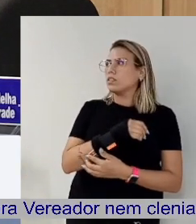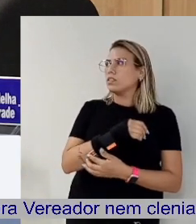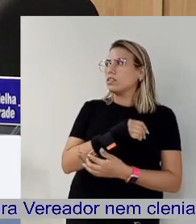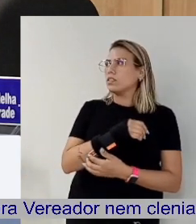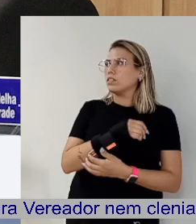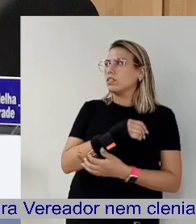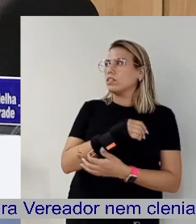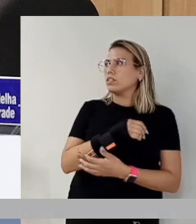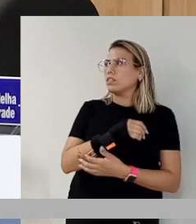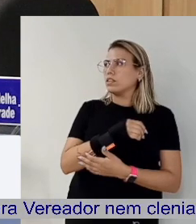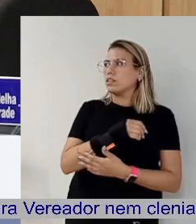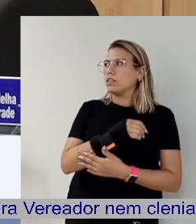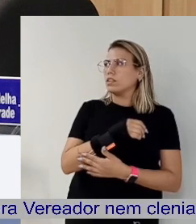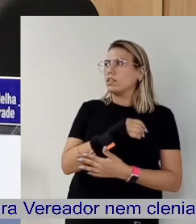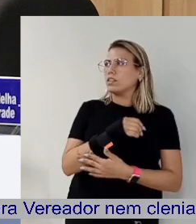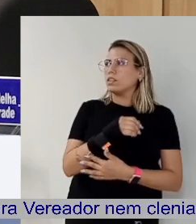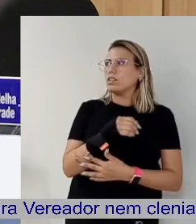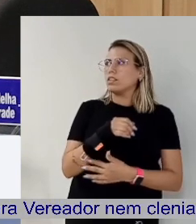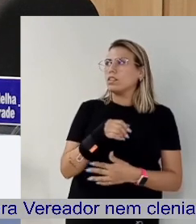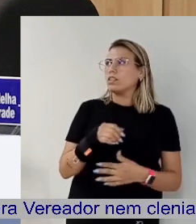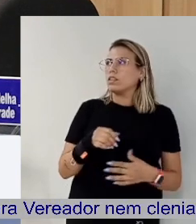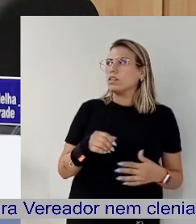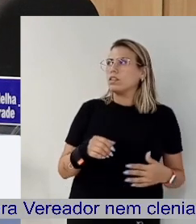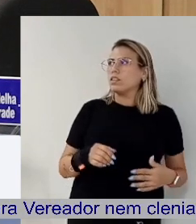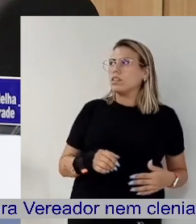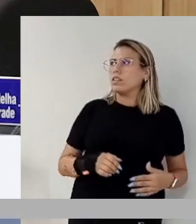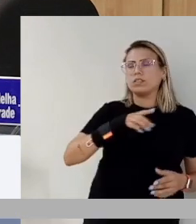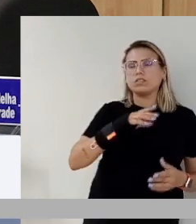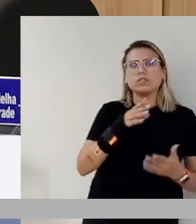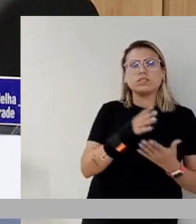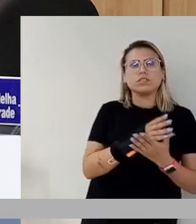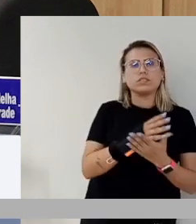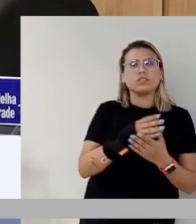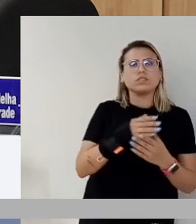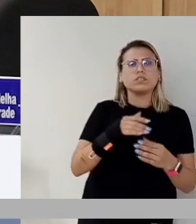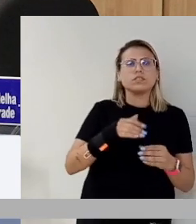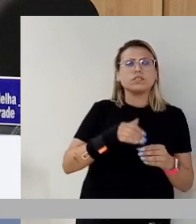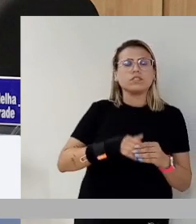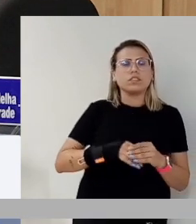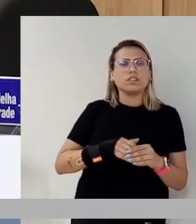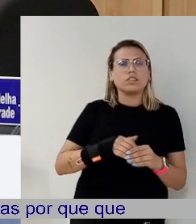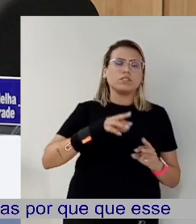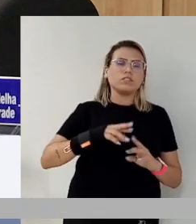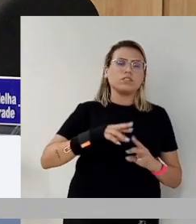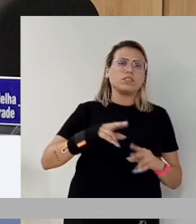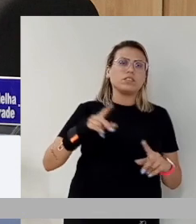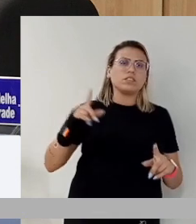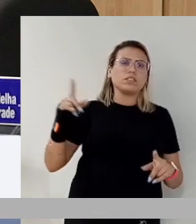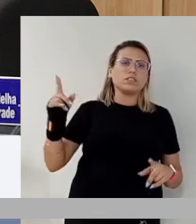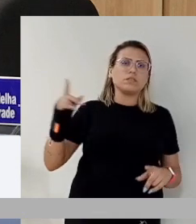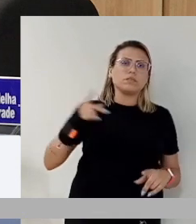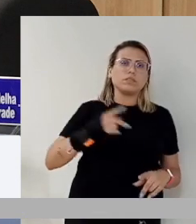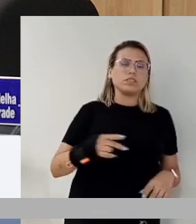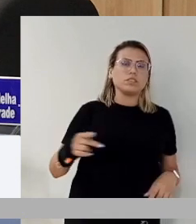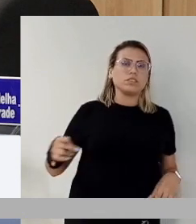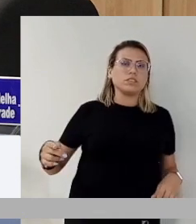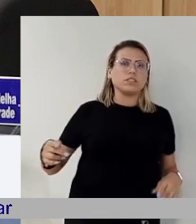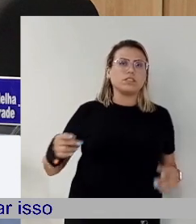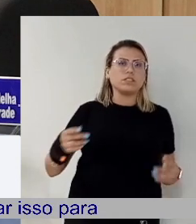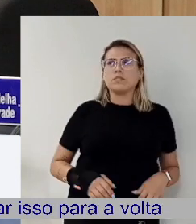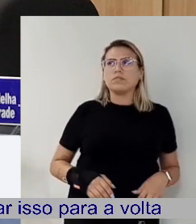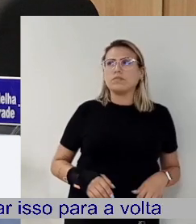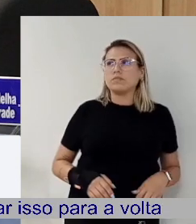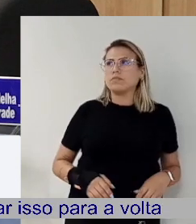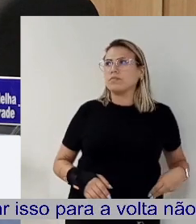irmão Chicão era nem Chico Brito Tinha alguns vereadores que achava vão mas por que que esse presidente não quer não quer botar para iso para vota